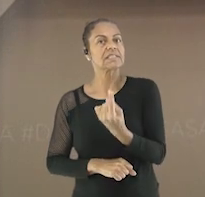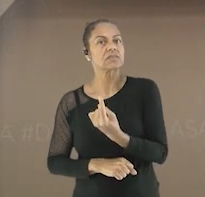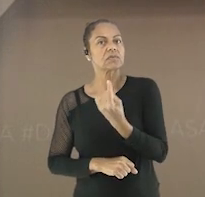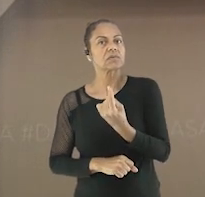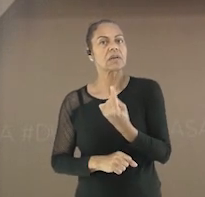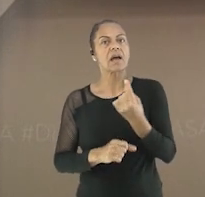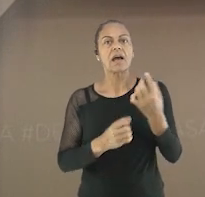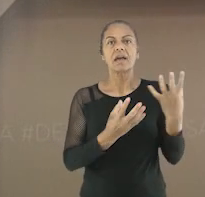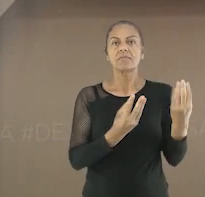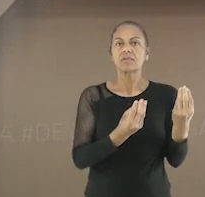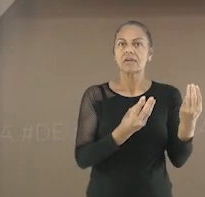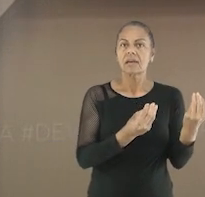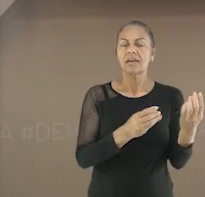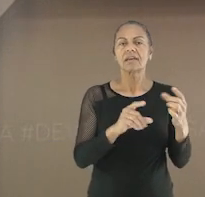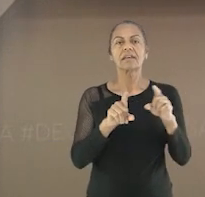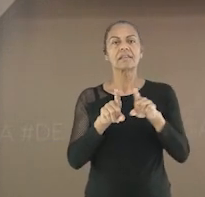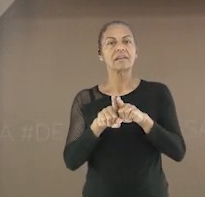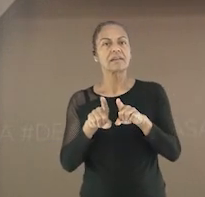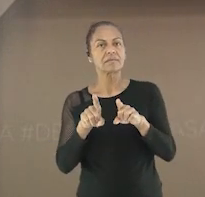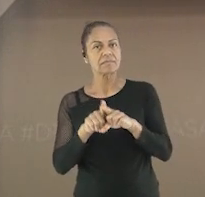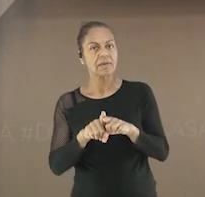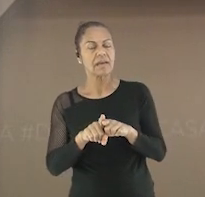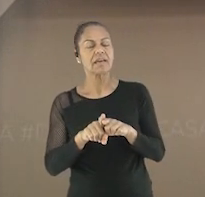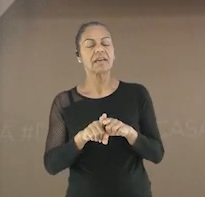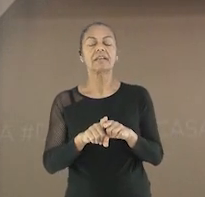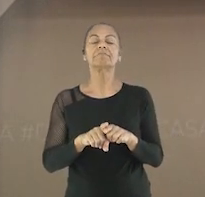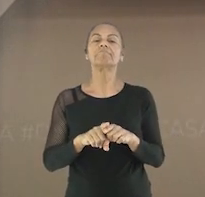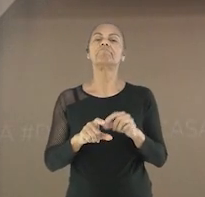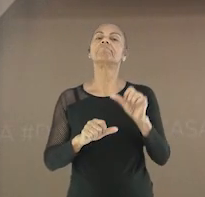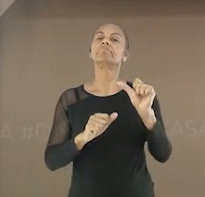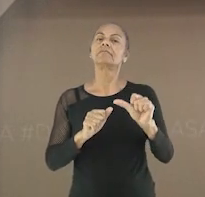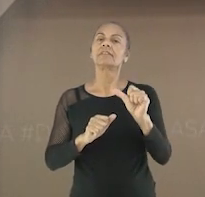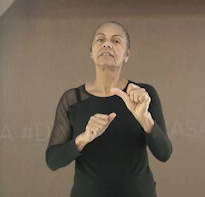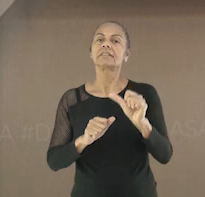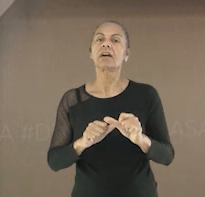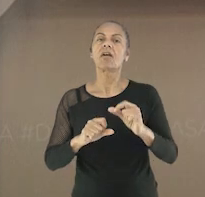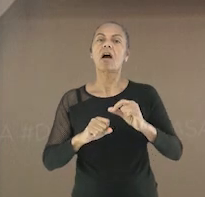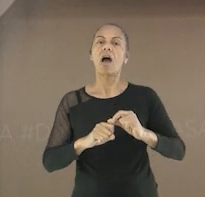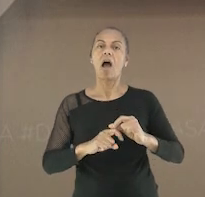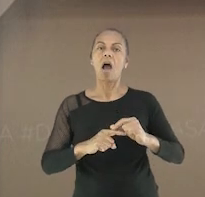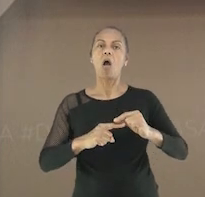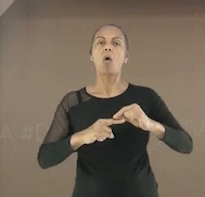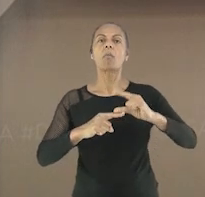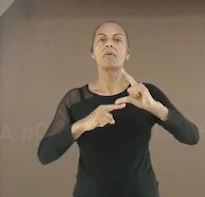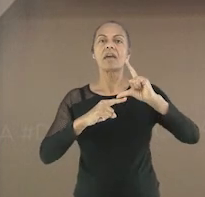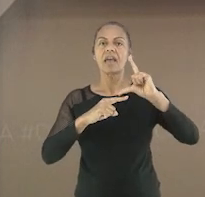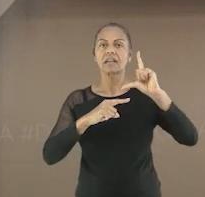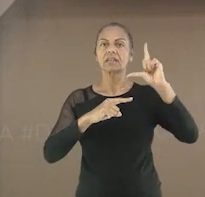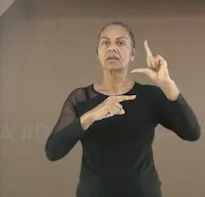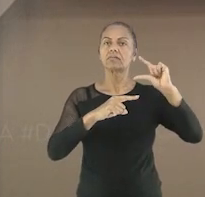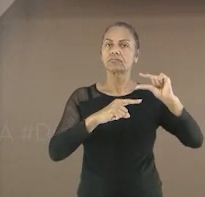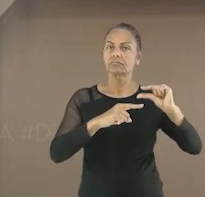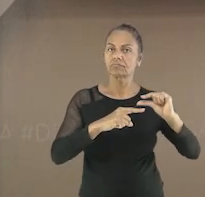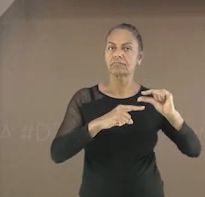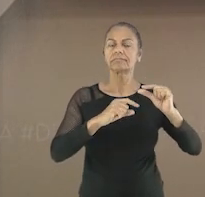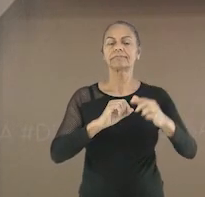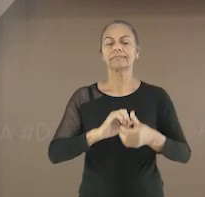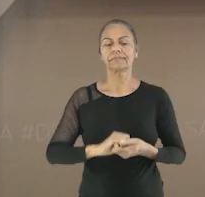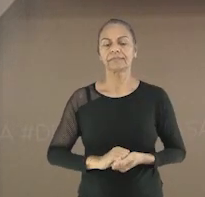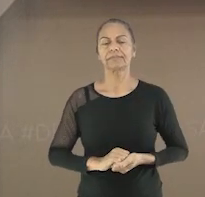número, singular e plural, e flexão de grau, aumentativo e diminutivo. 3 tipos de